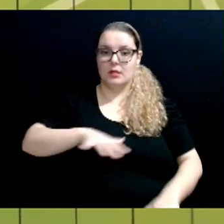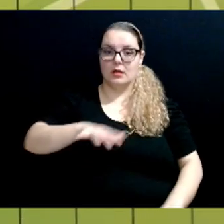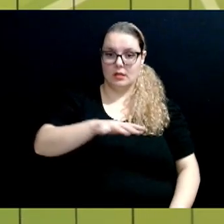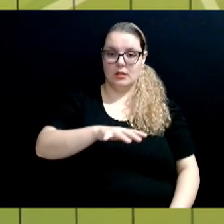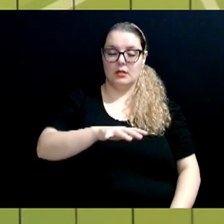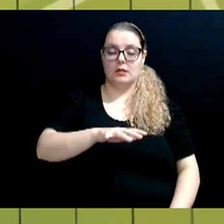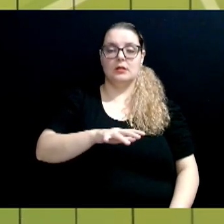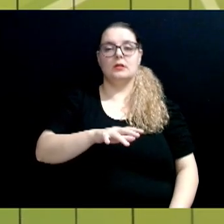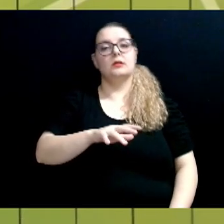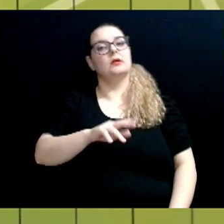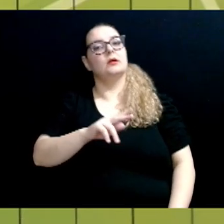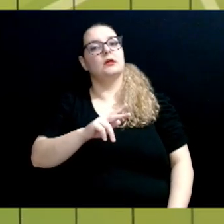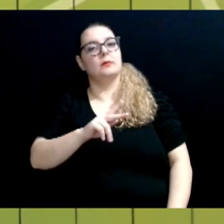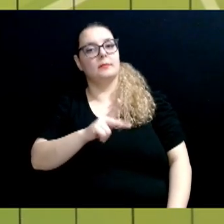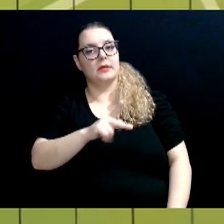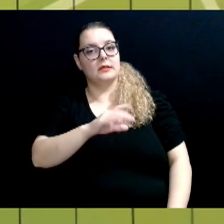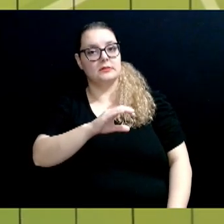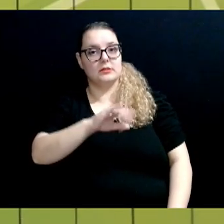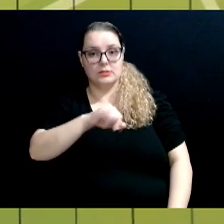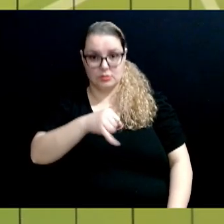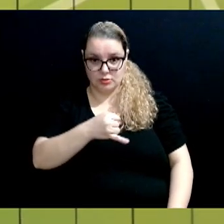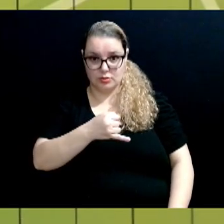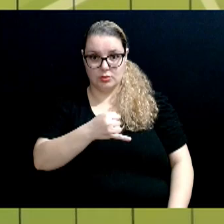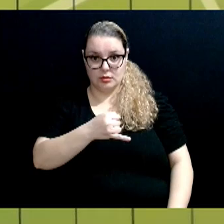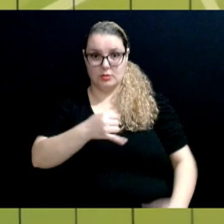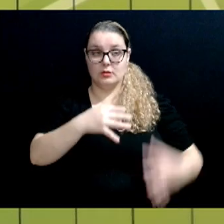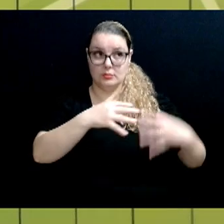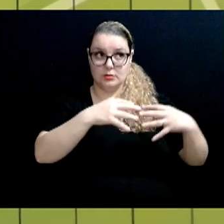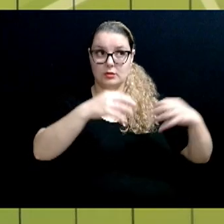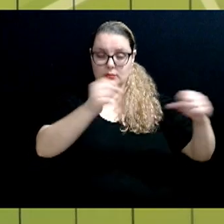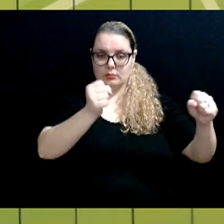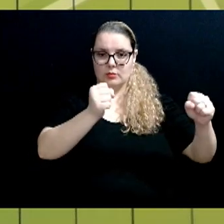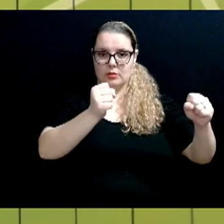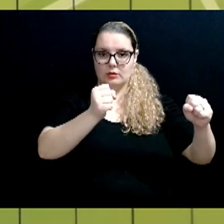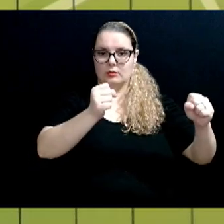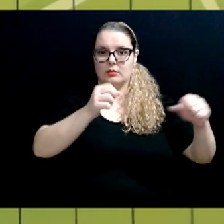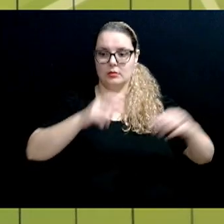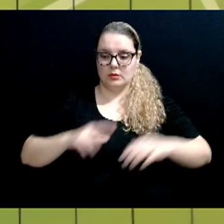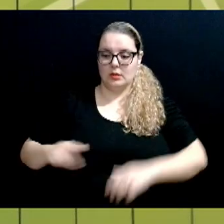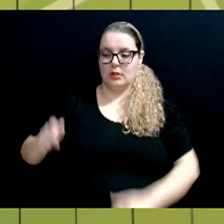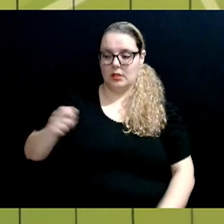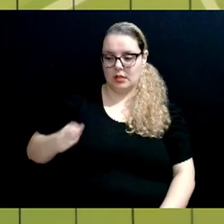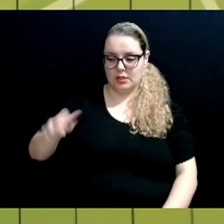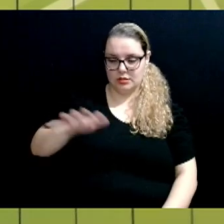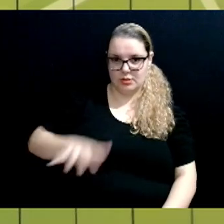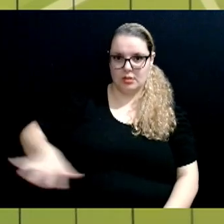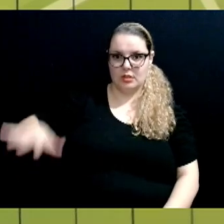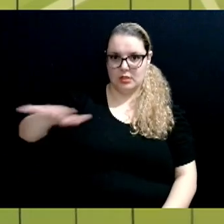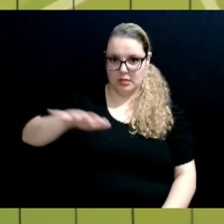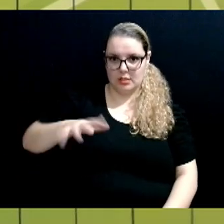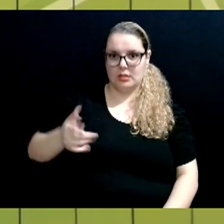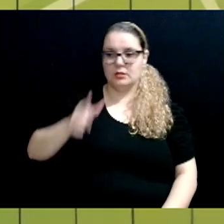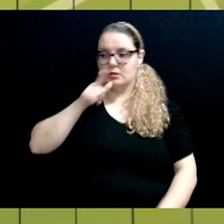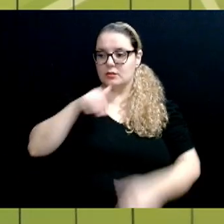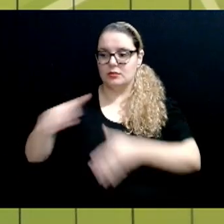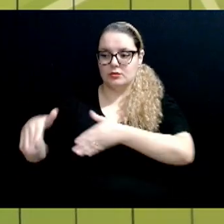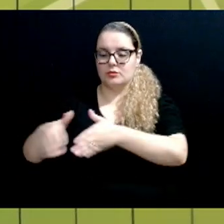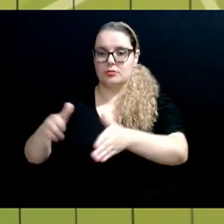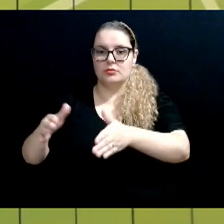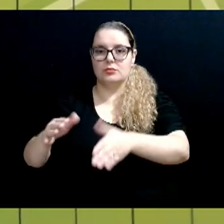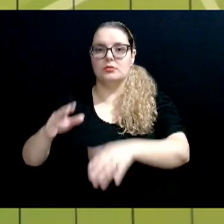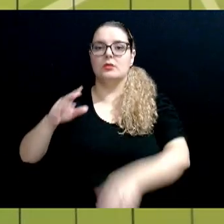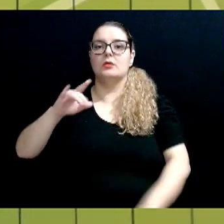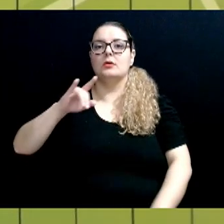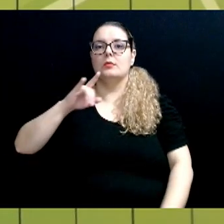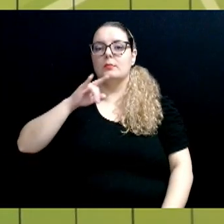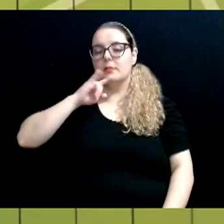Saneamento, da Agência Reguladora dos Serviços de Saneamento das Bacias, dos rios Piracicaba, Capivari e Jundiaí. E